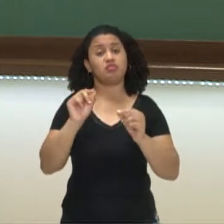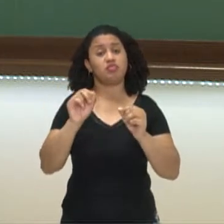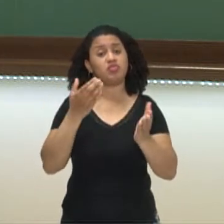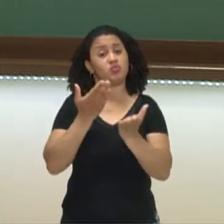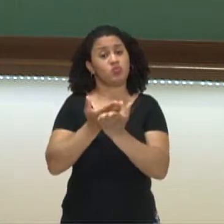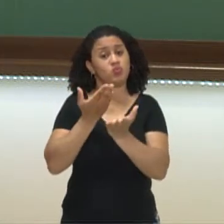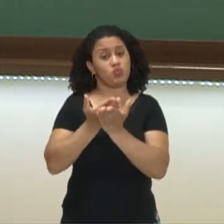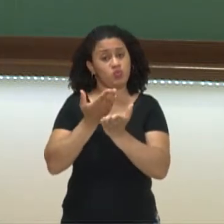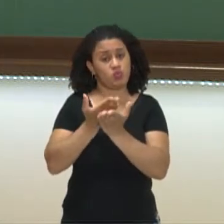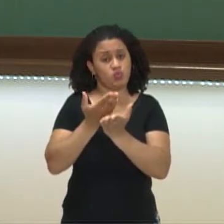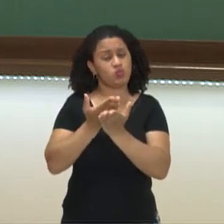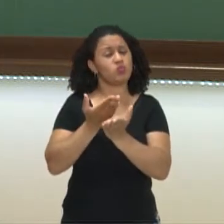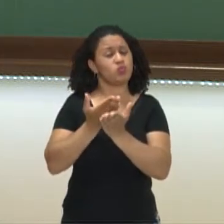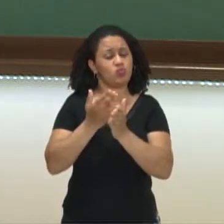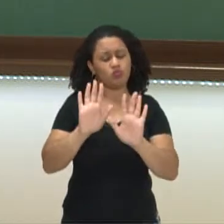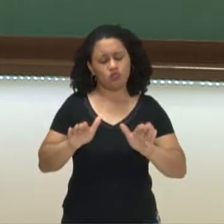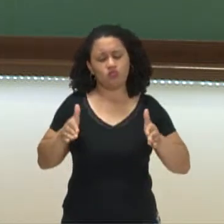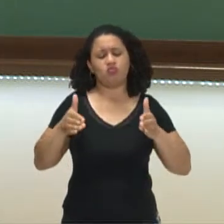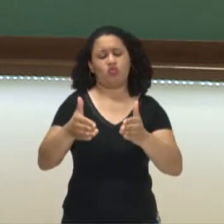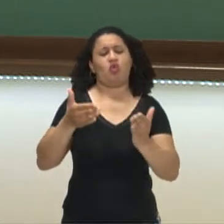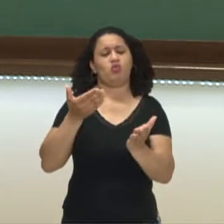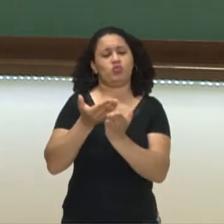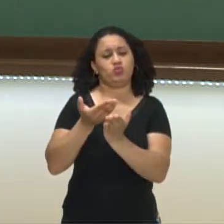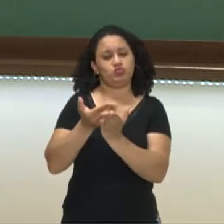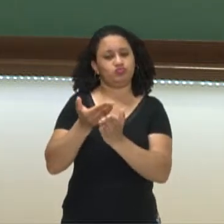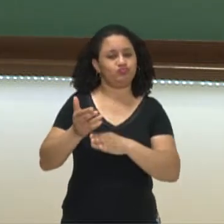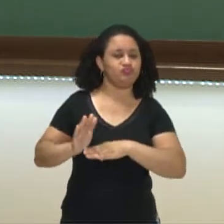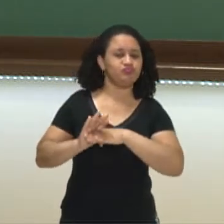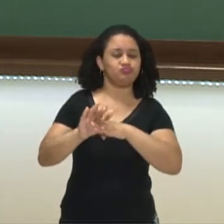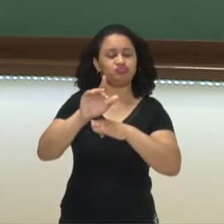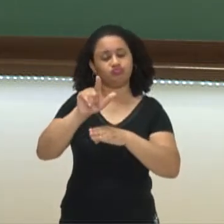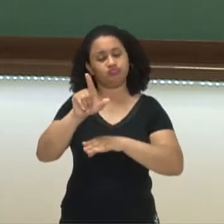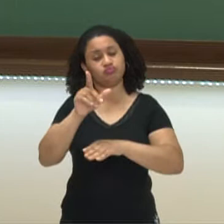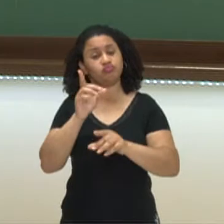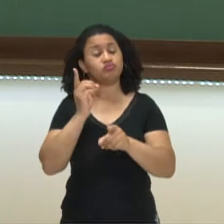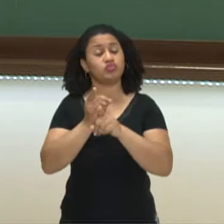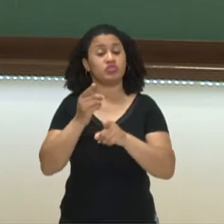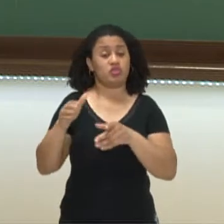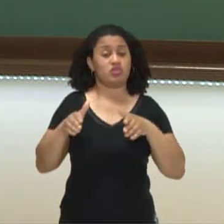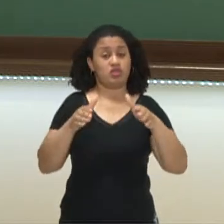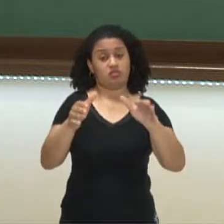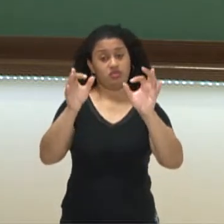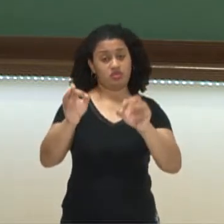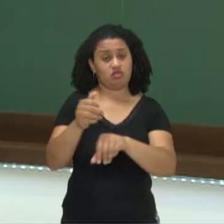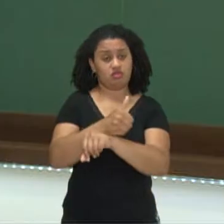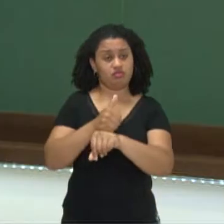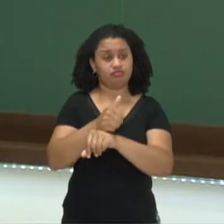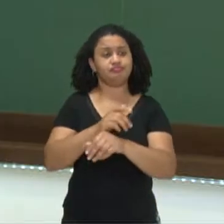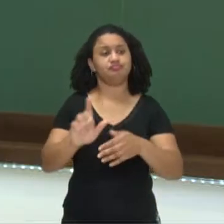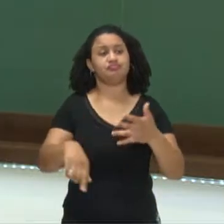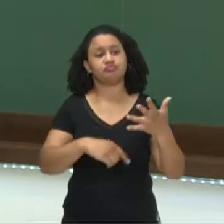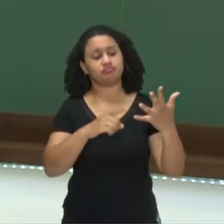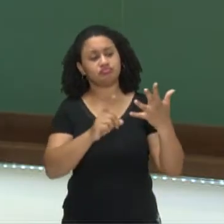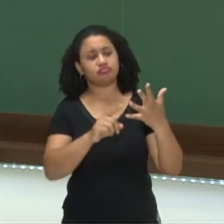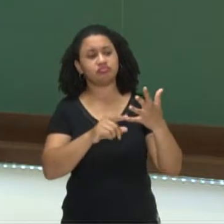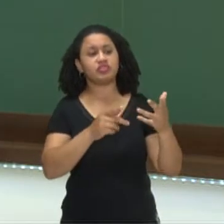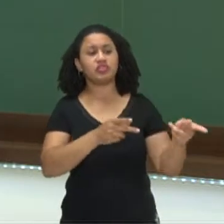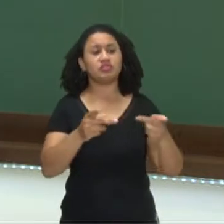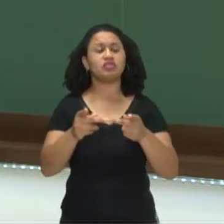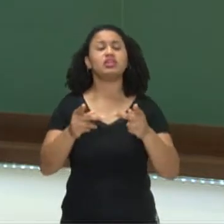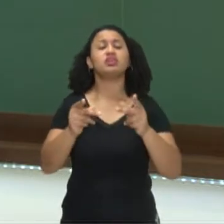Estudar. Foco nos estudos, isso te ajuda a encontrar um bom caminho profissional. Ainda, visite feiras